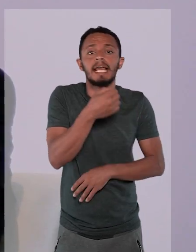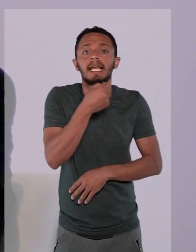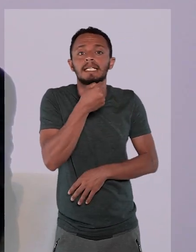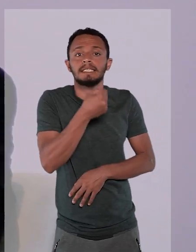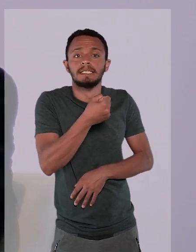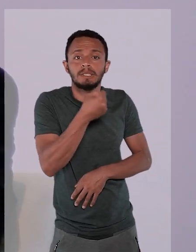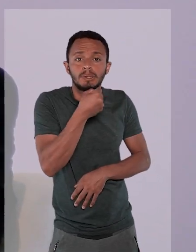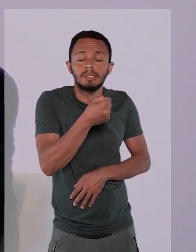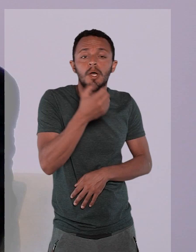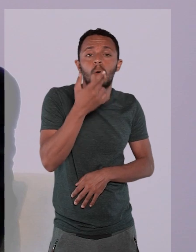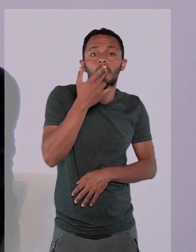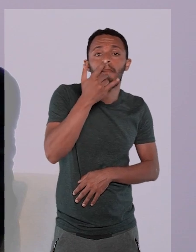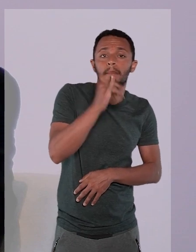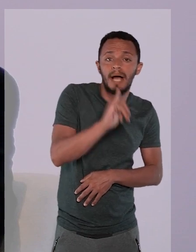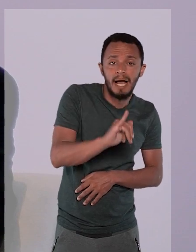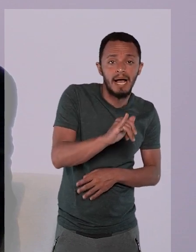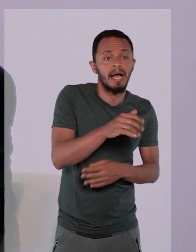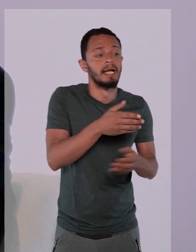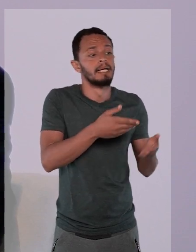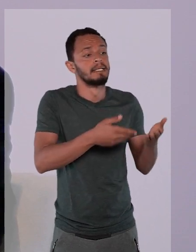discussão com os pais.